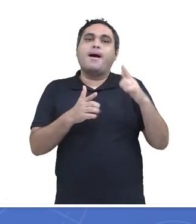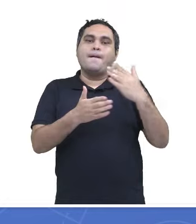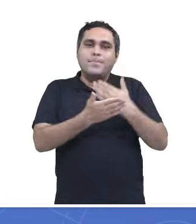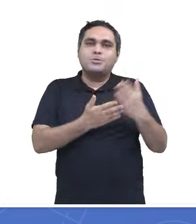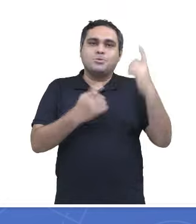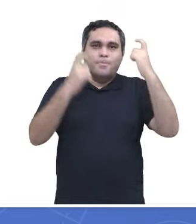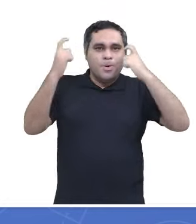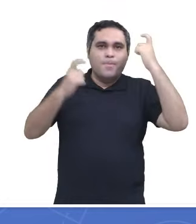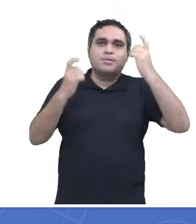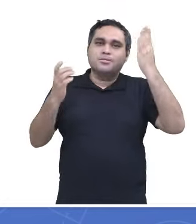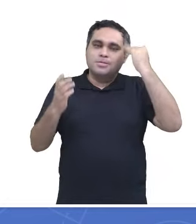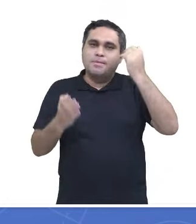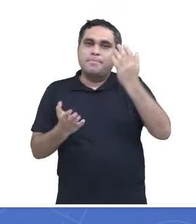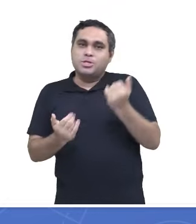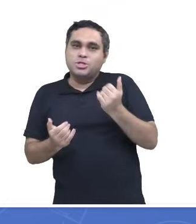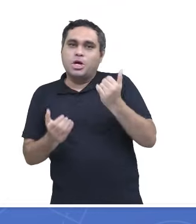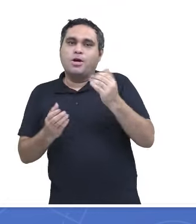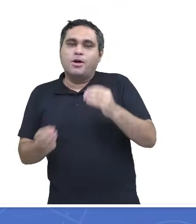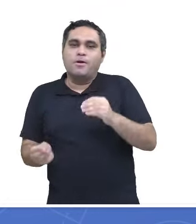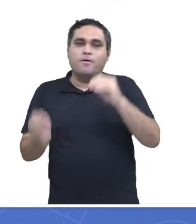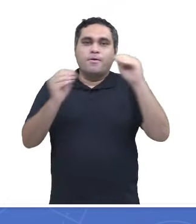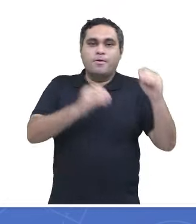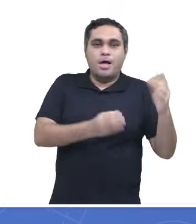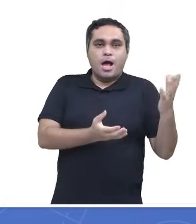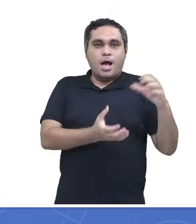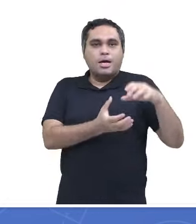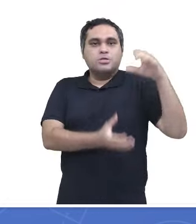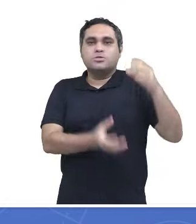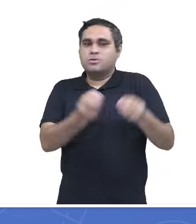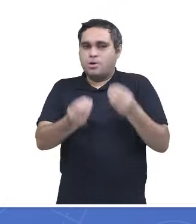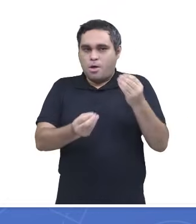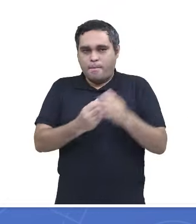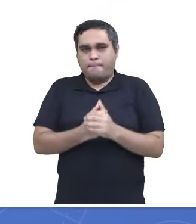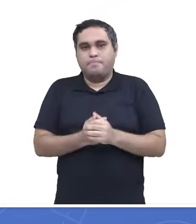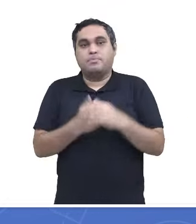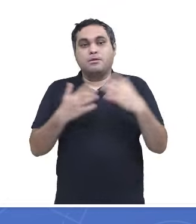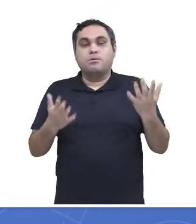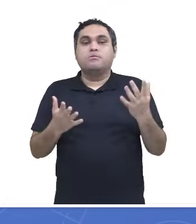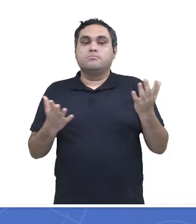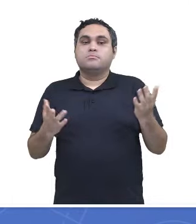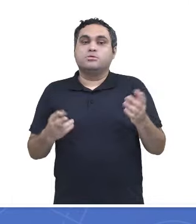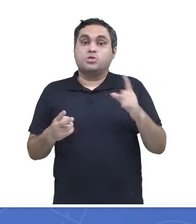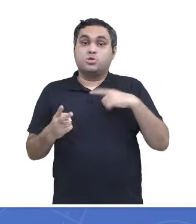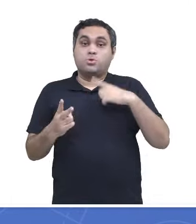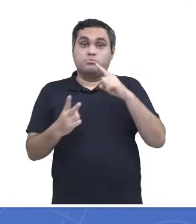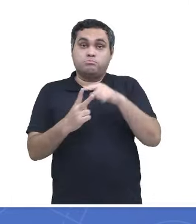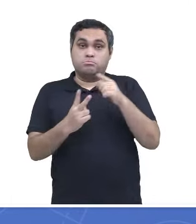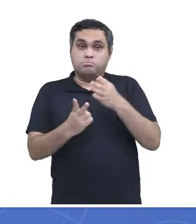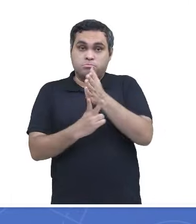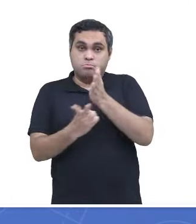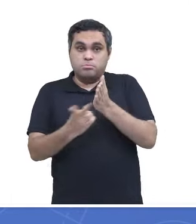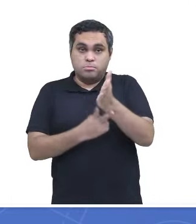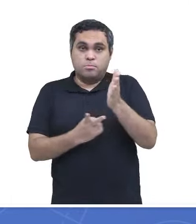duas perspectivas. Então, a primeira, né, de uso